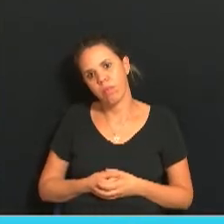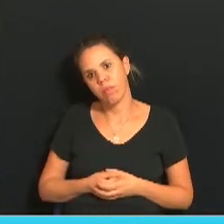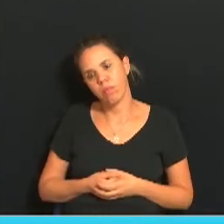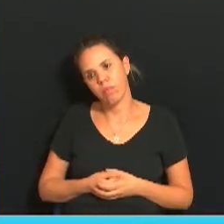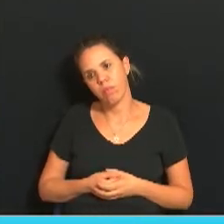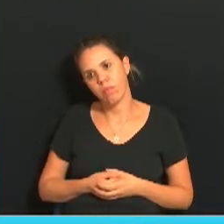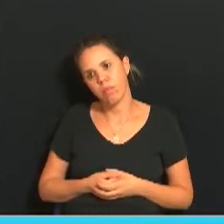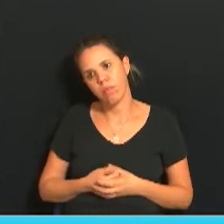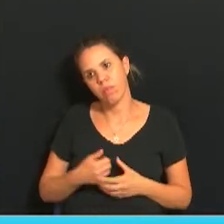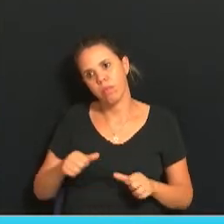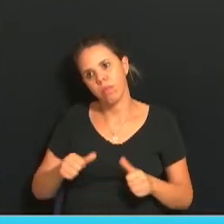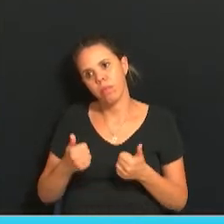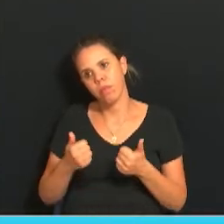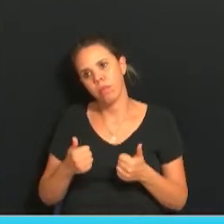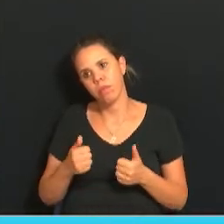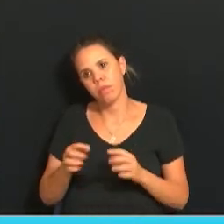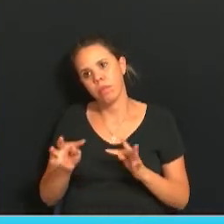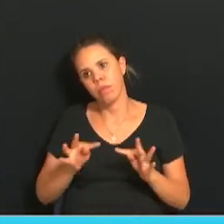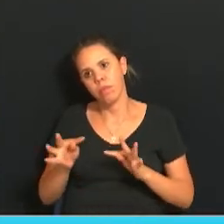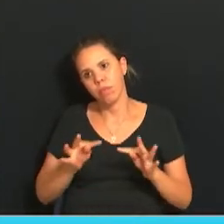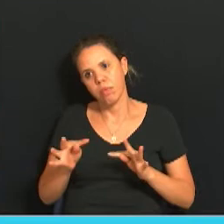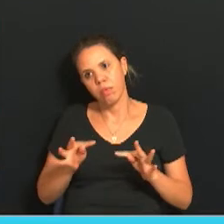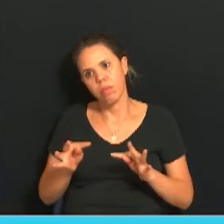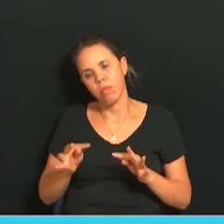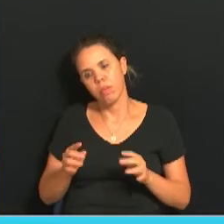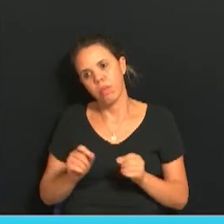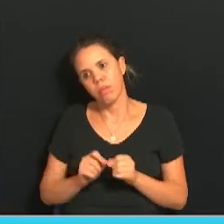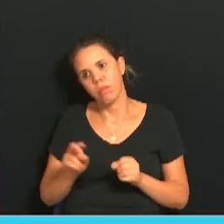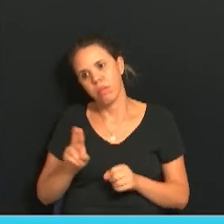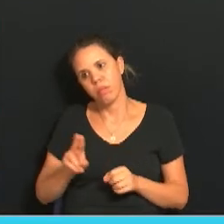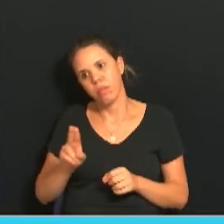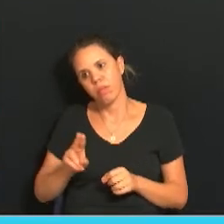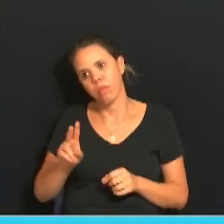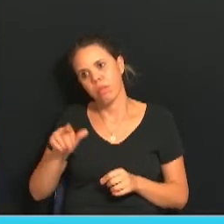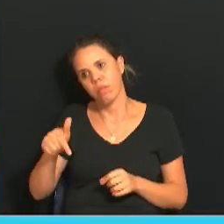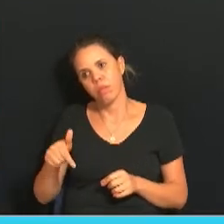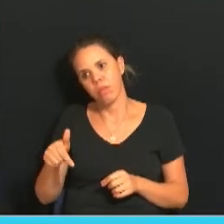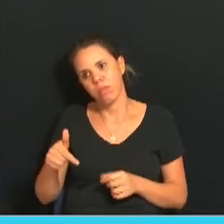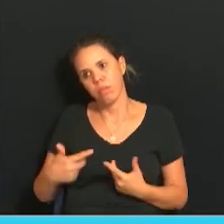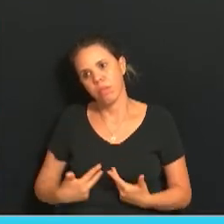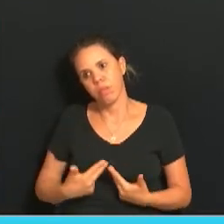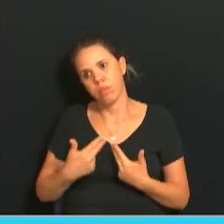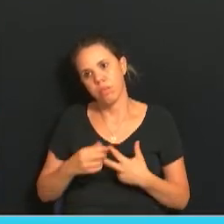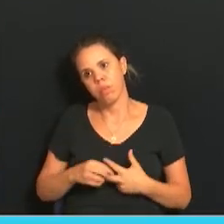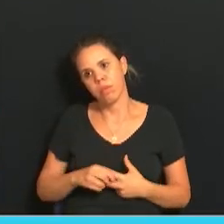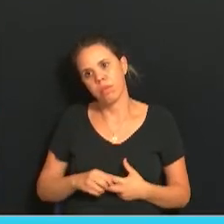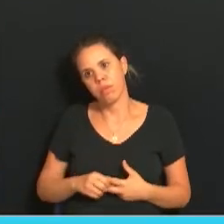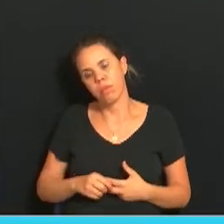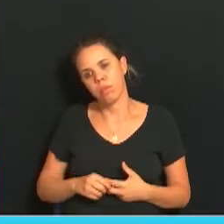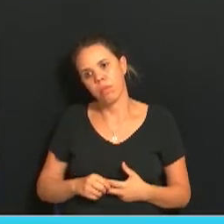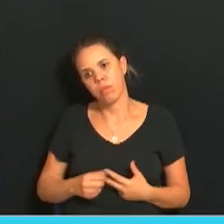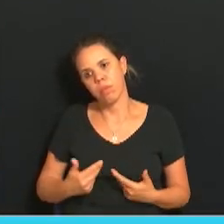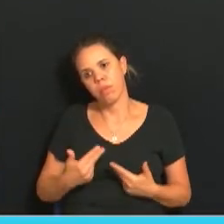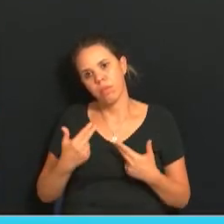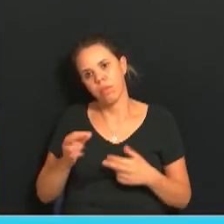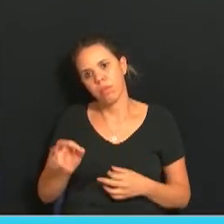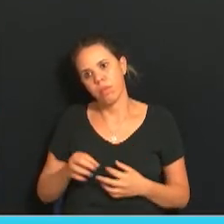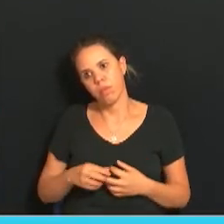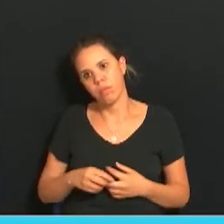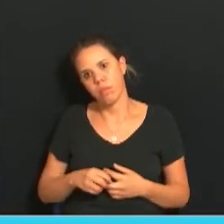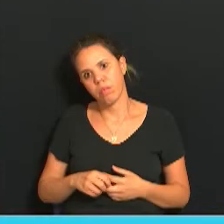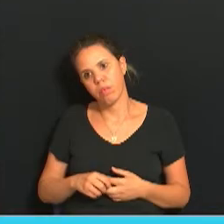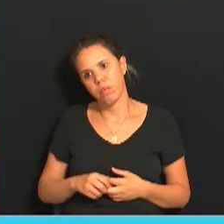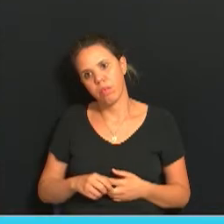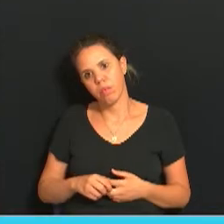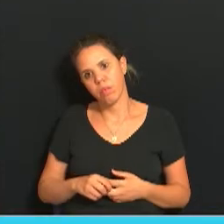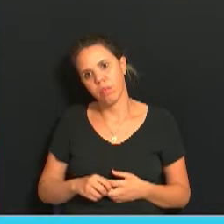impacta positivamente as terapias que a gente vai usar depois da cirurgia. Tá? Então, a cirurgia certamente é o esteio, é o